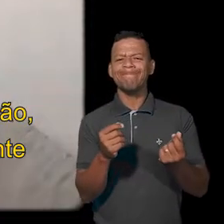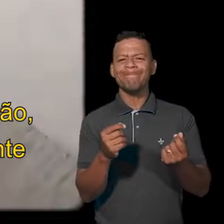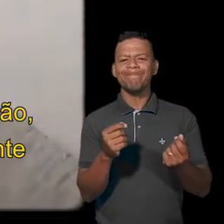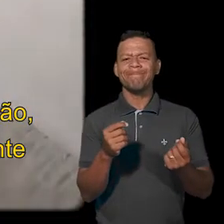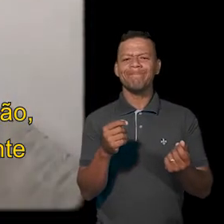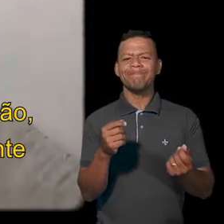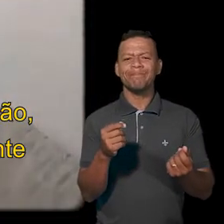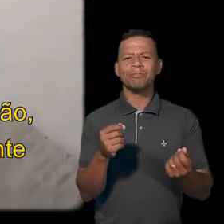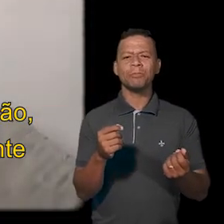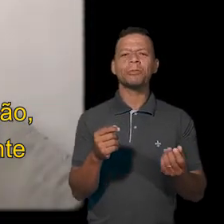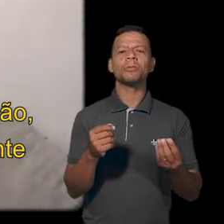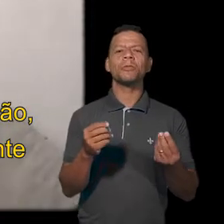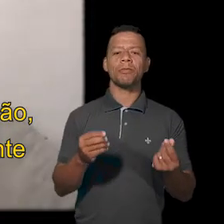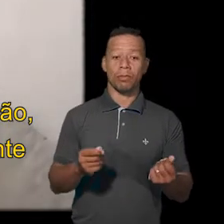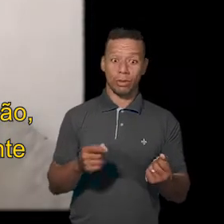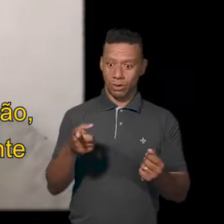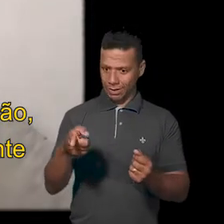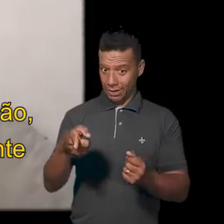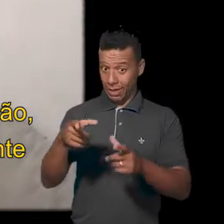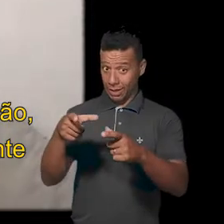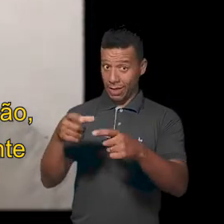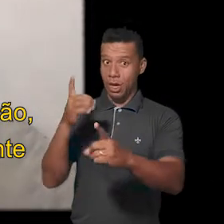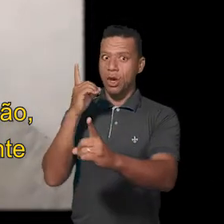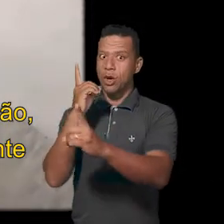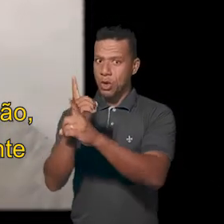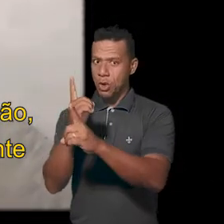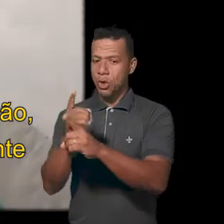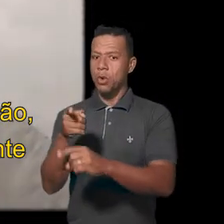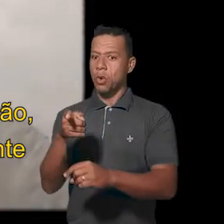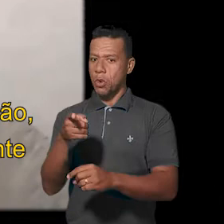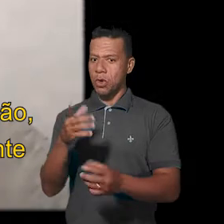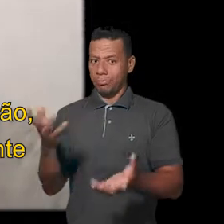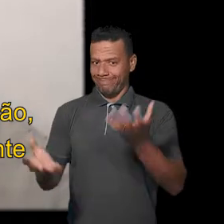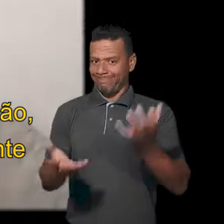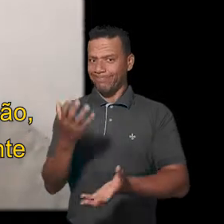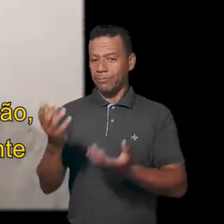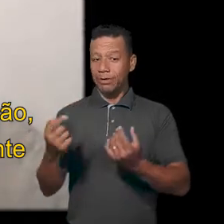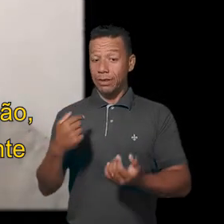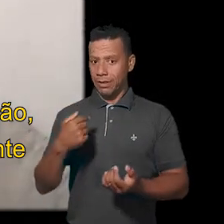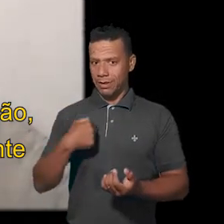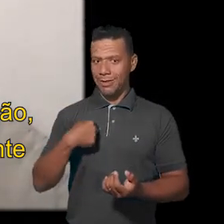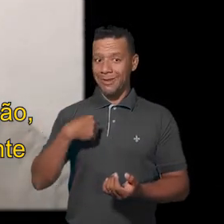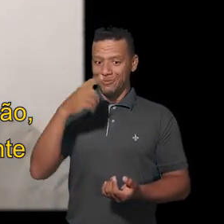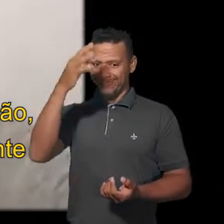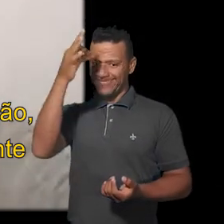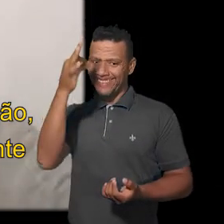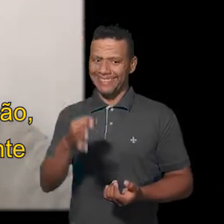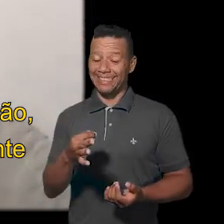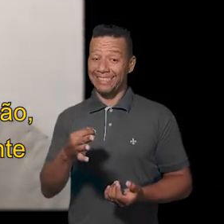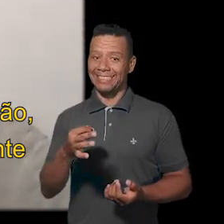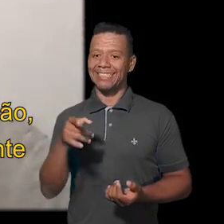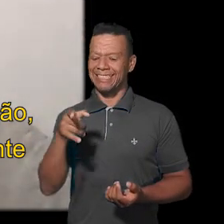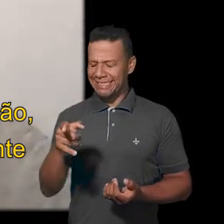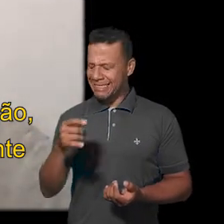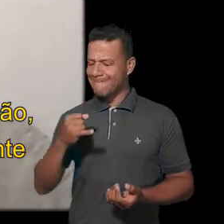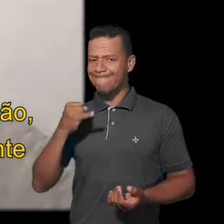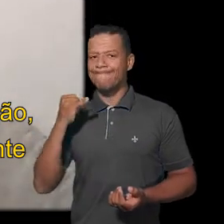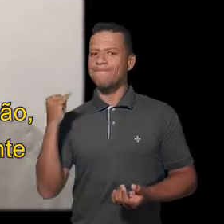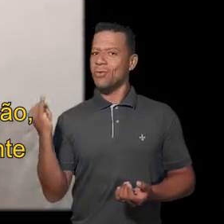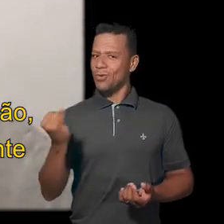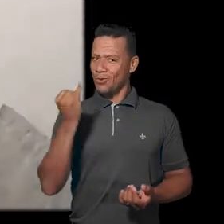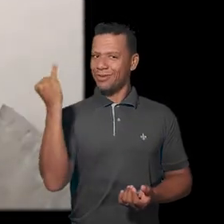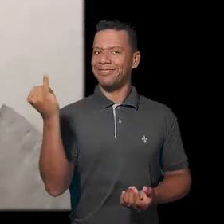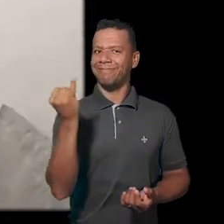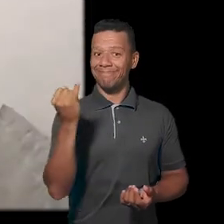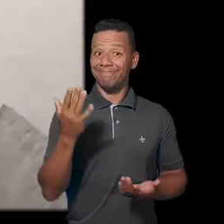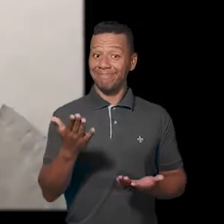o encontro de Malabares, eu acho não, eu tenho certeza que ele foi extremamente